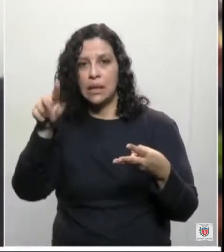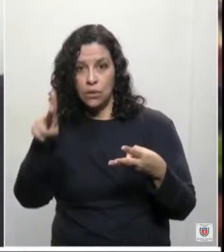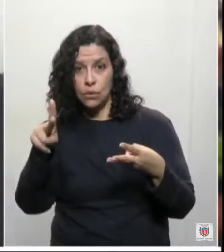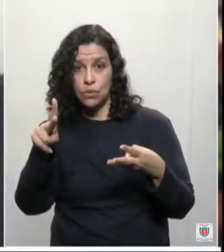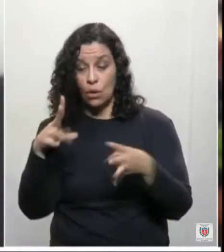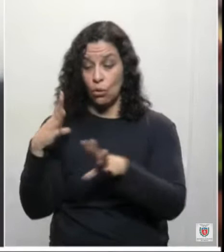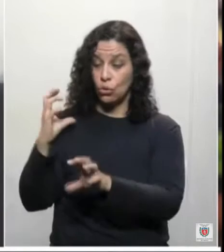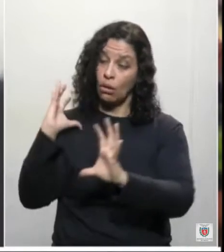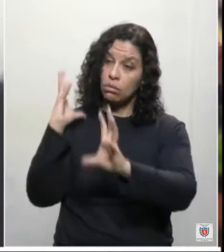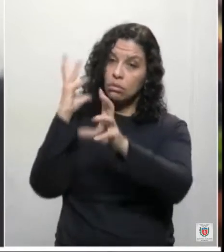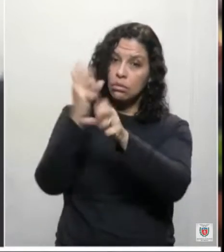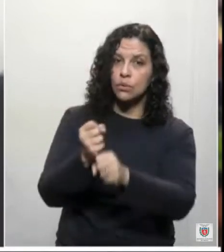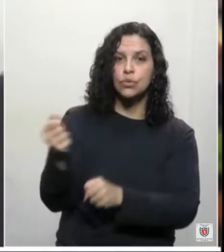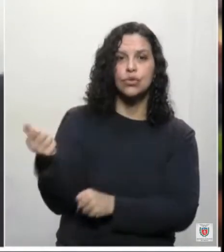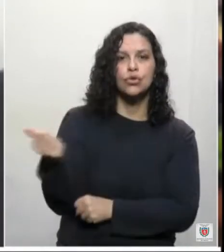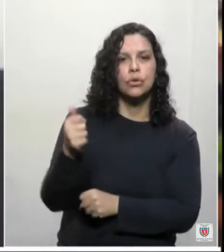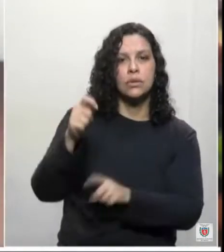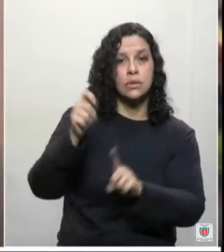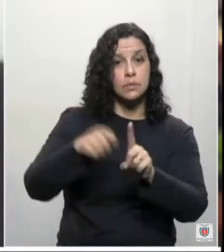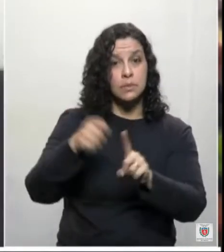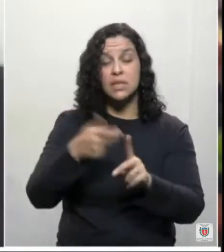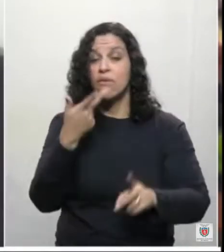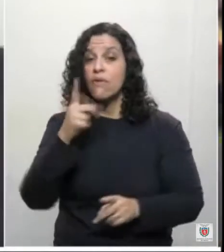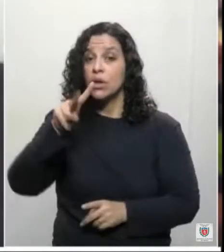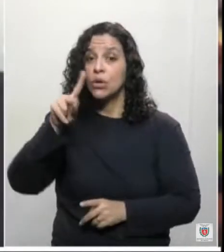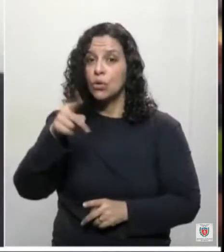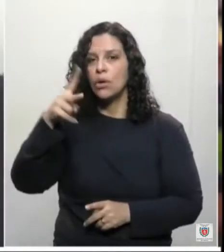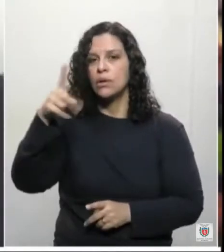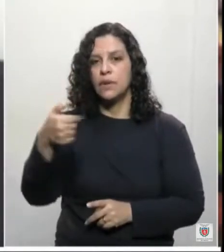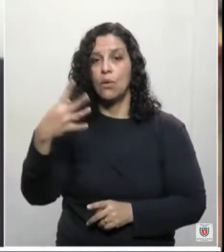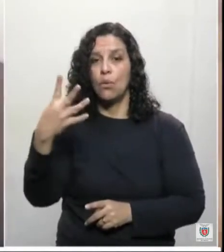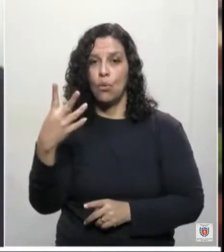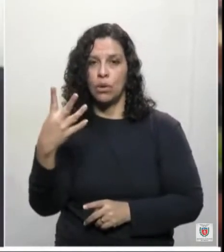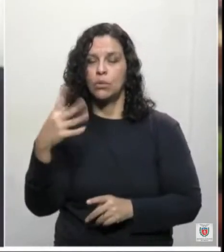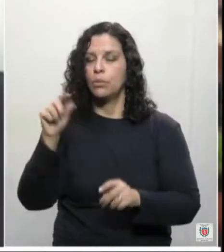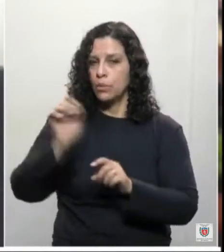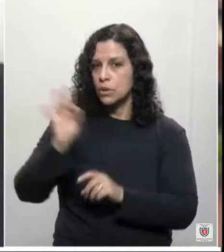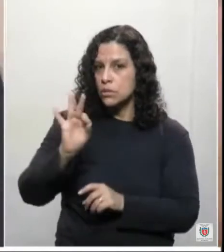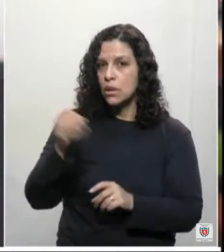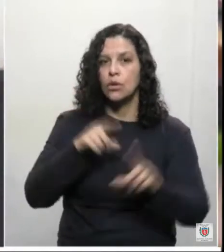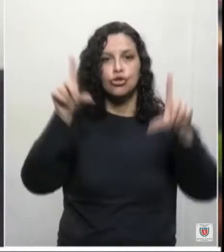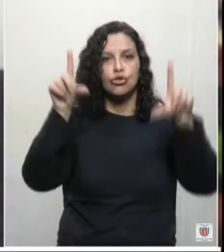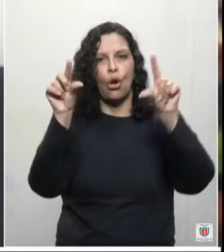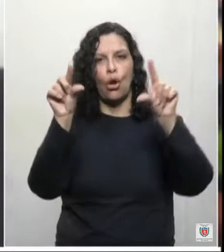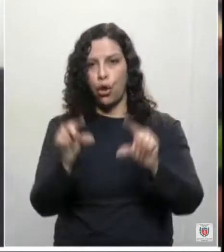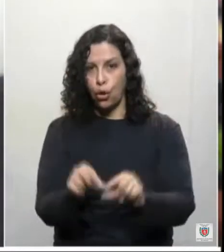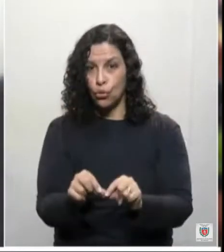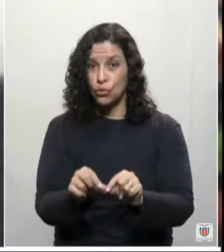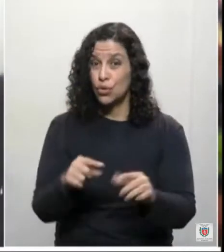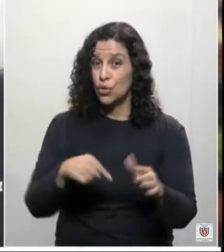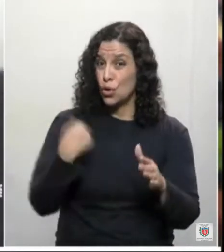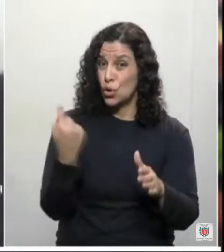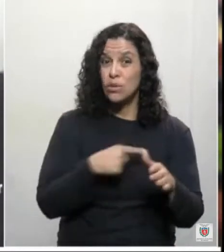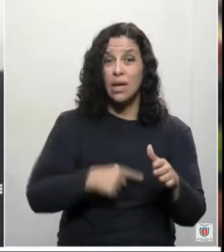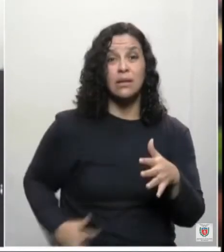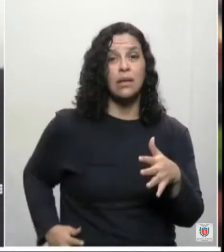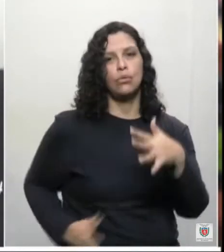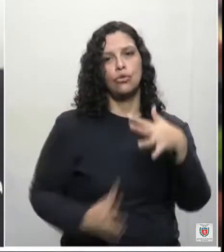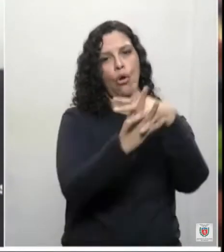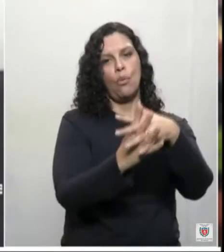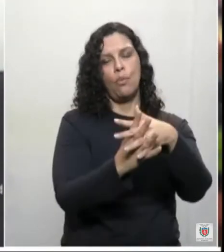já está em 2,40%, uma trajetória de queda livre. No nosso caso, ainda temos o pico da crise ainda para